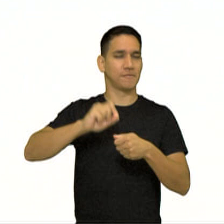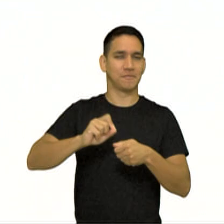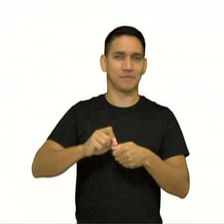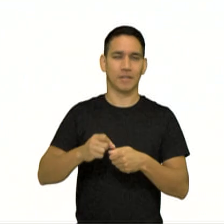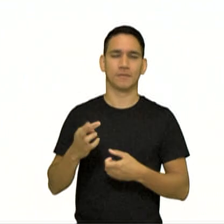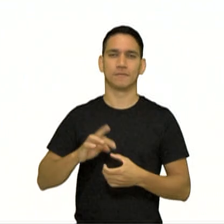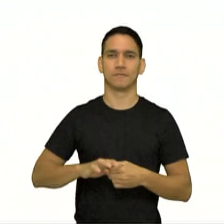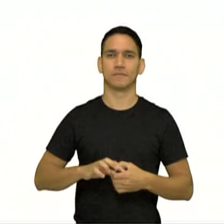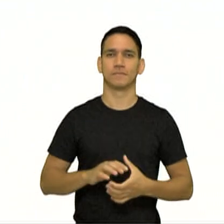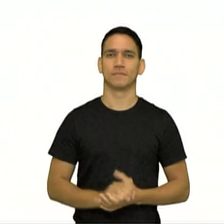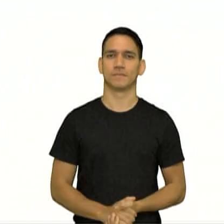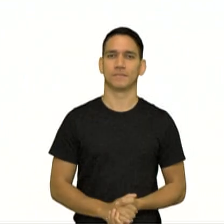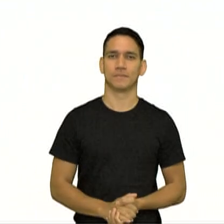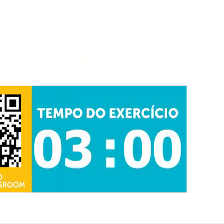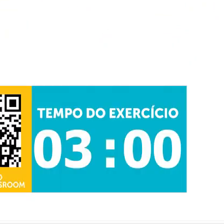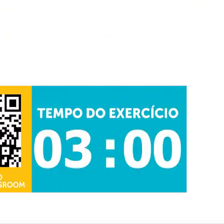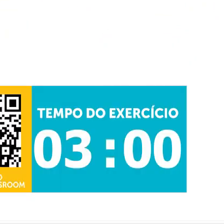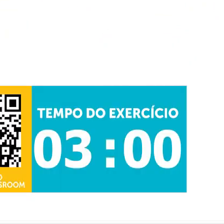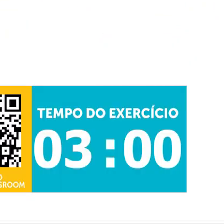vocês e já voltamos.